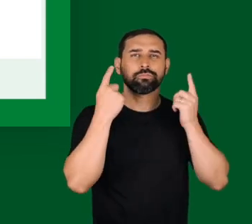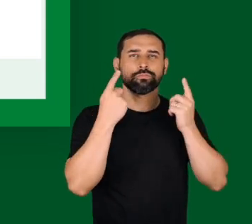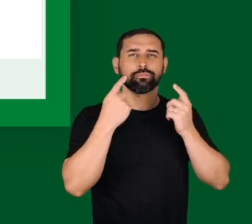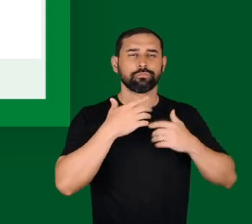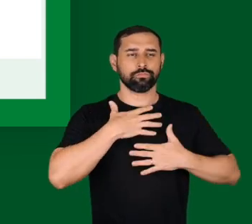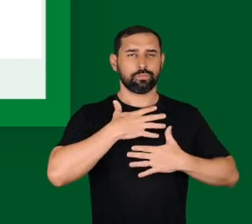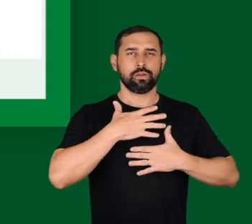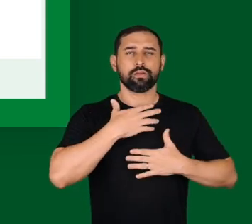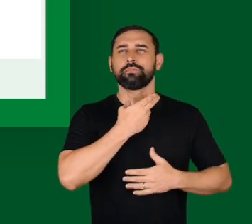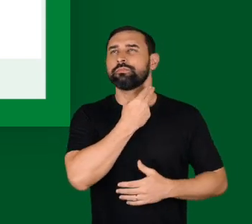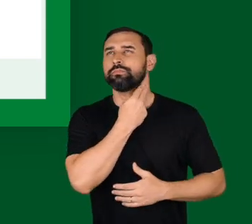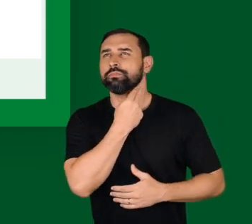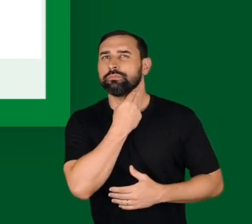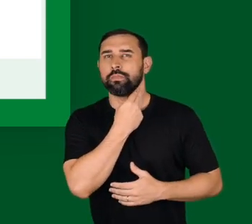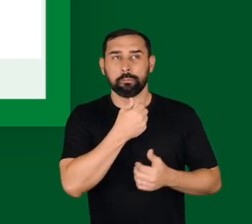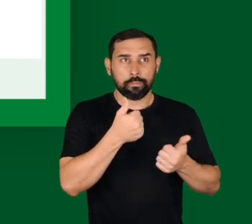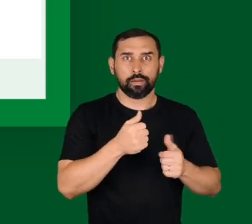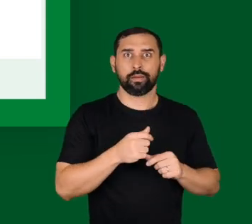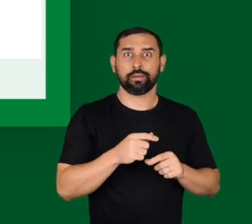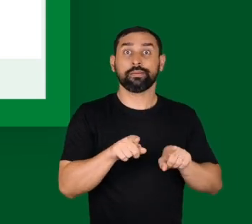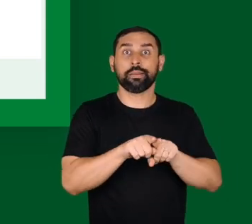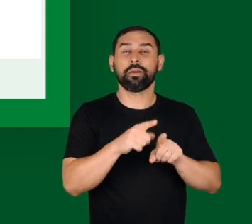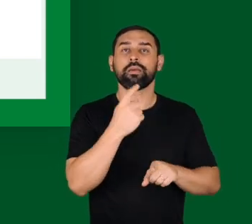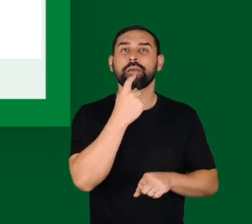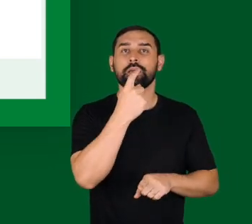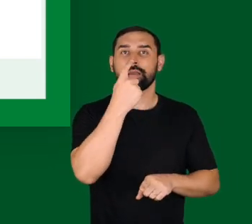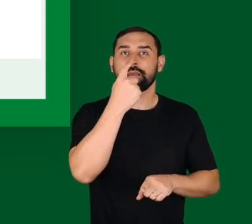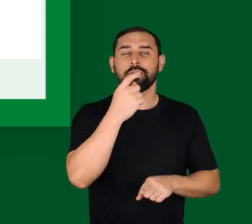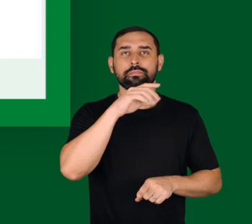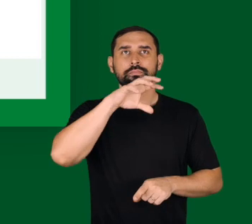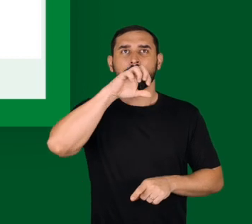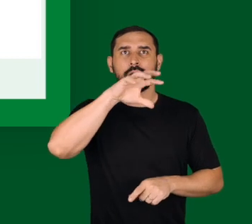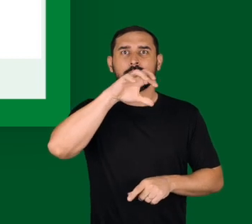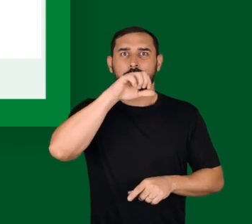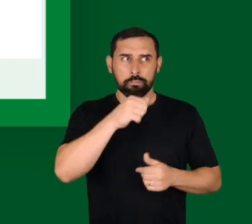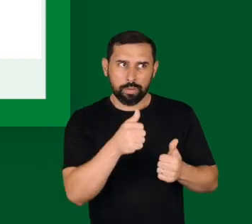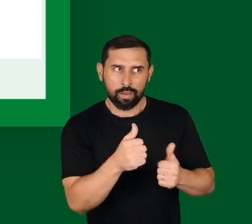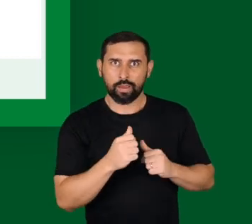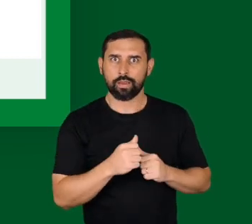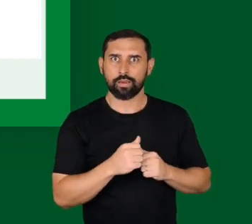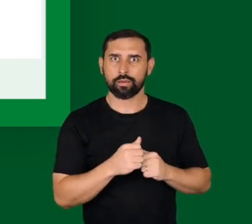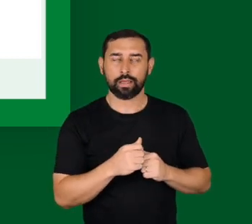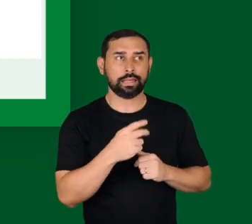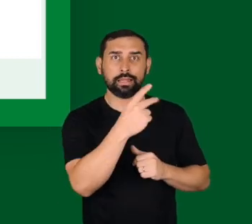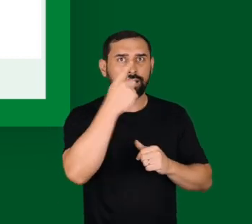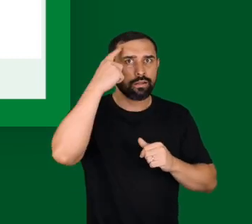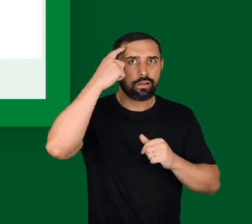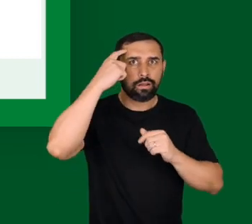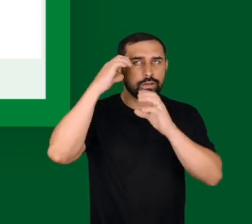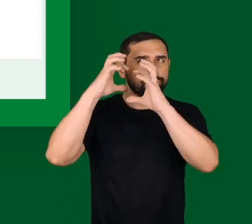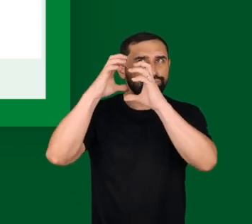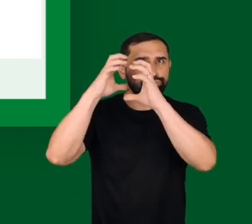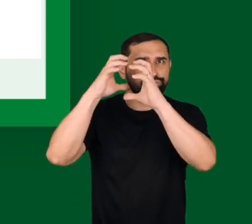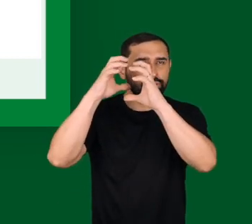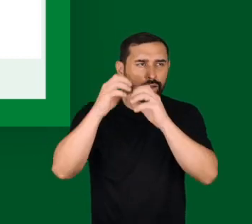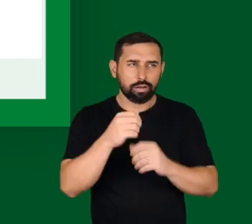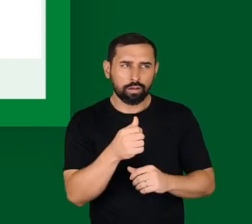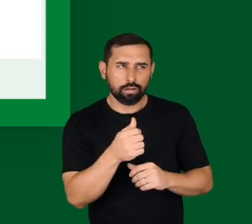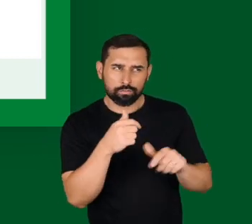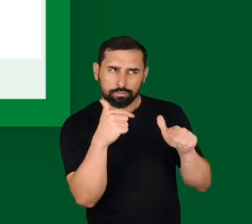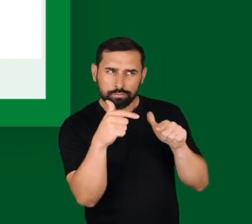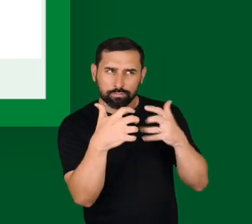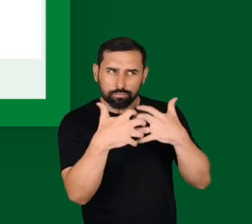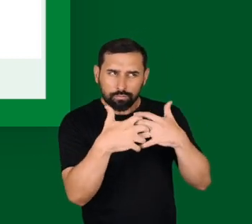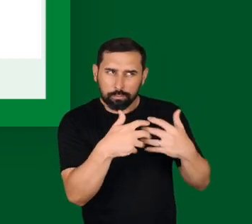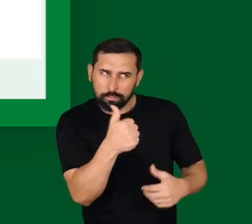vitais, garantir via aérea segura, avaliar o estado, do estado neurológico, checou, essa